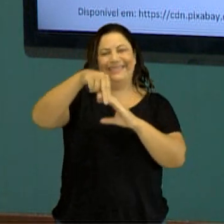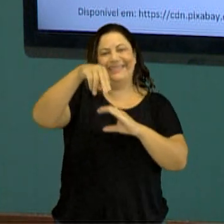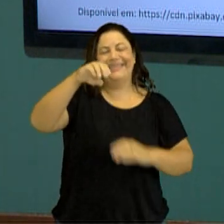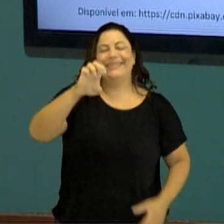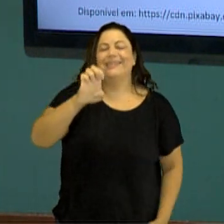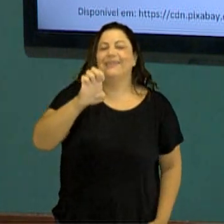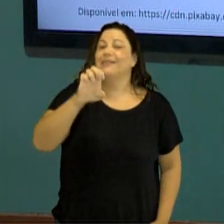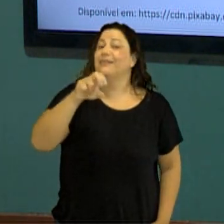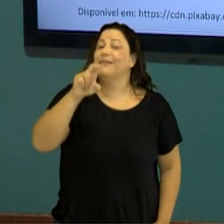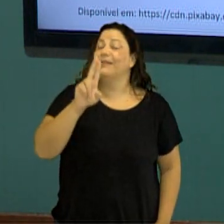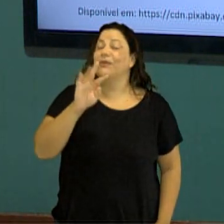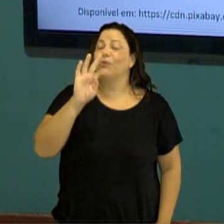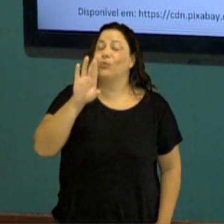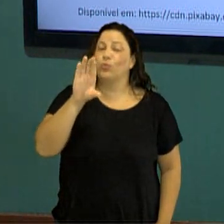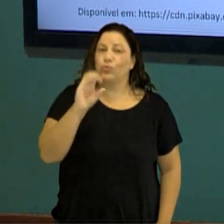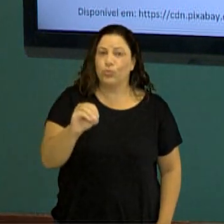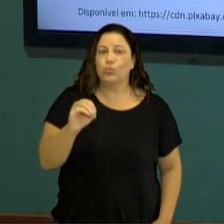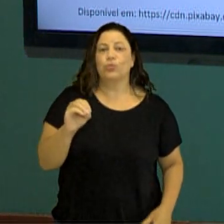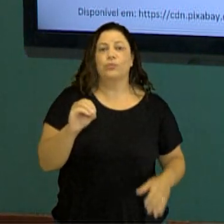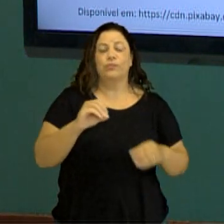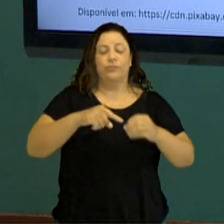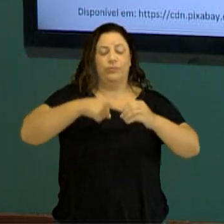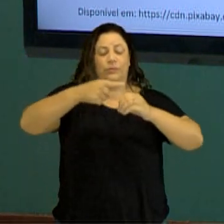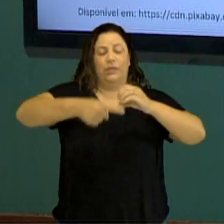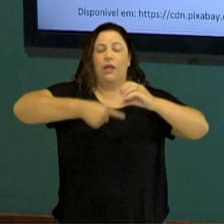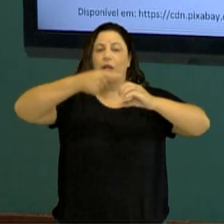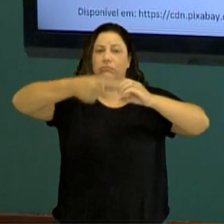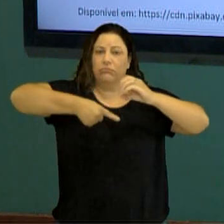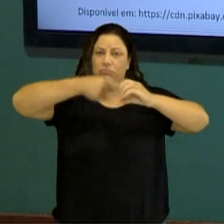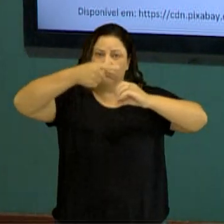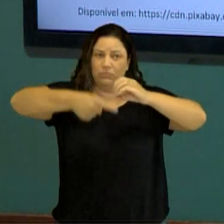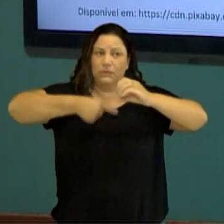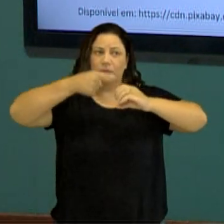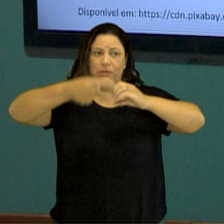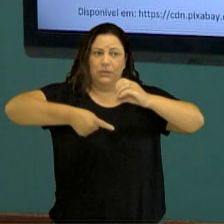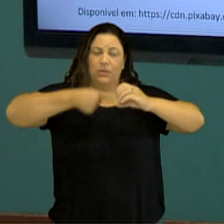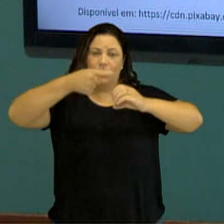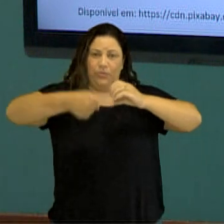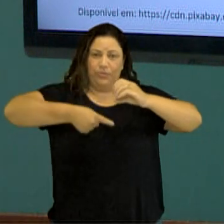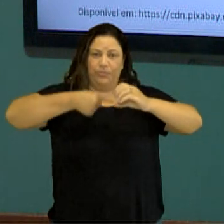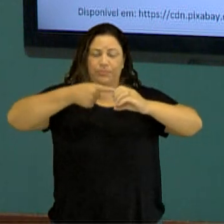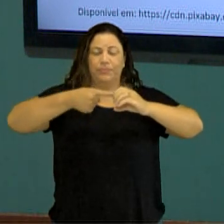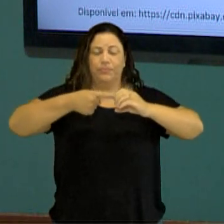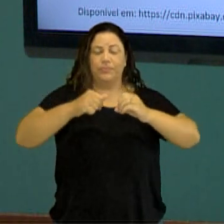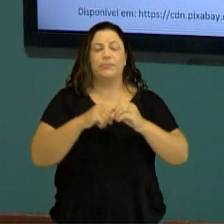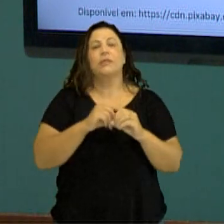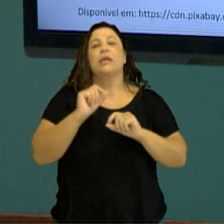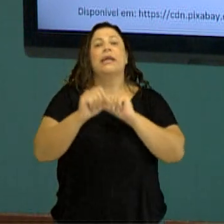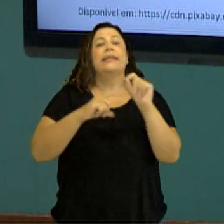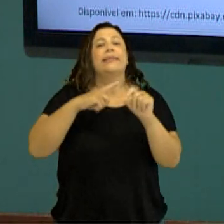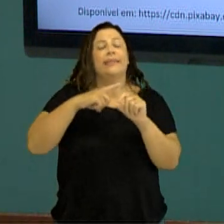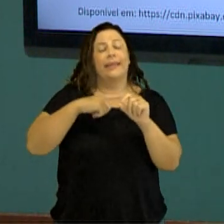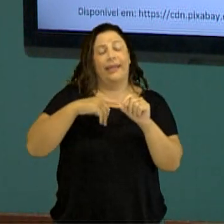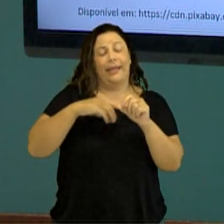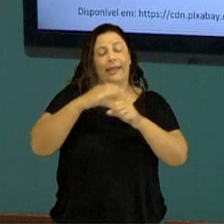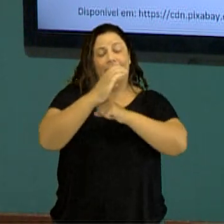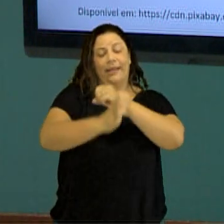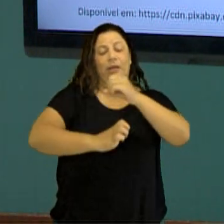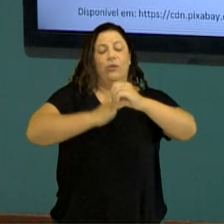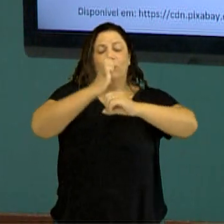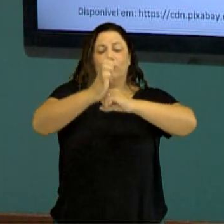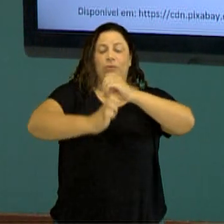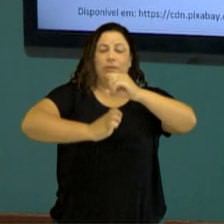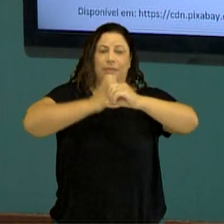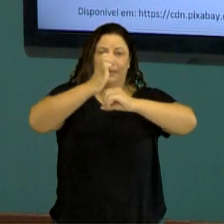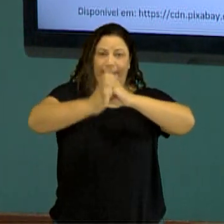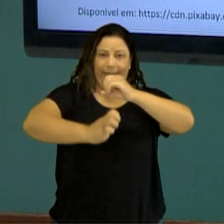núcleo, respeitando o modelo proposto por Rutherford e Bohr, nós temos os elétrons. Na eletrosfera nós